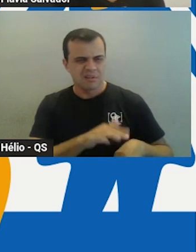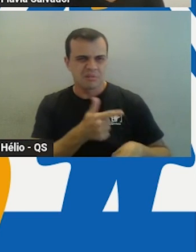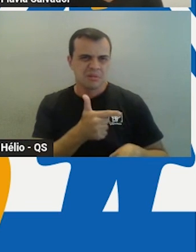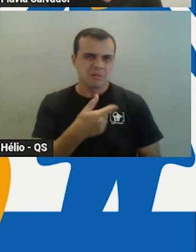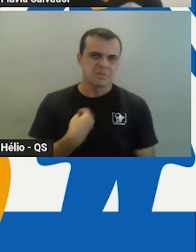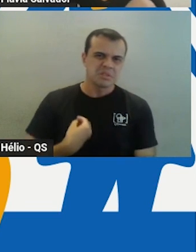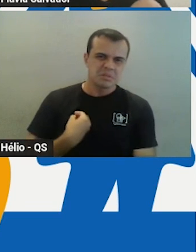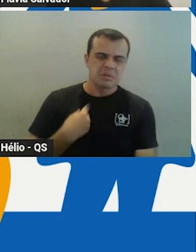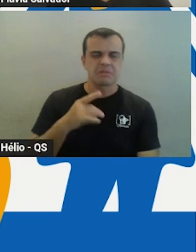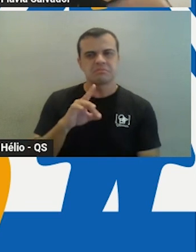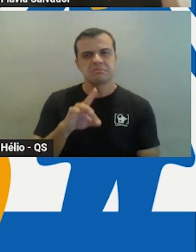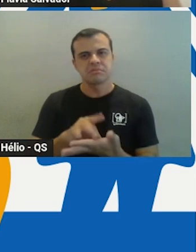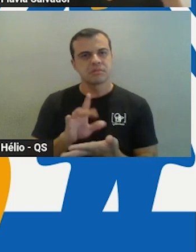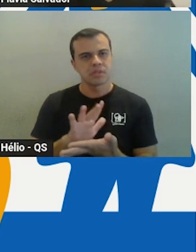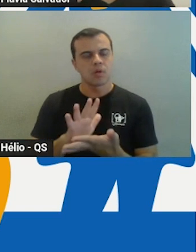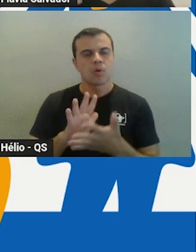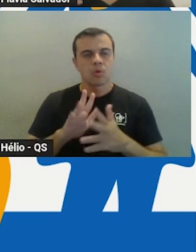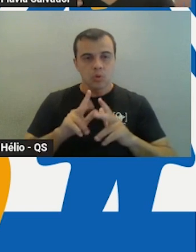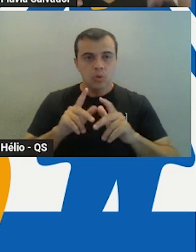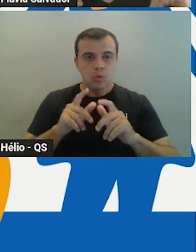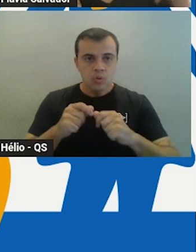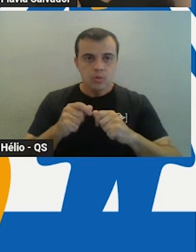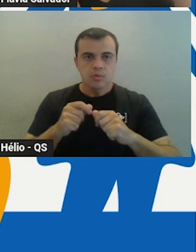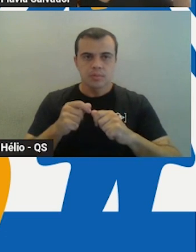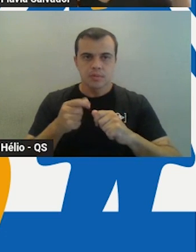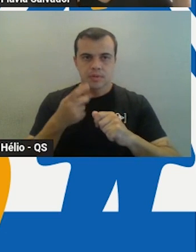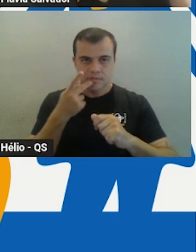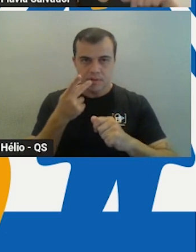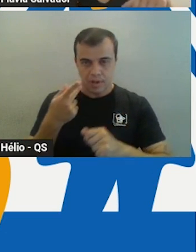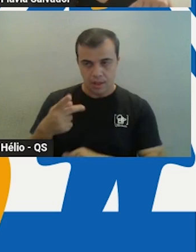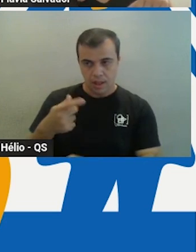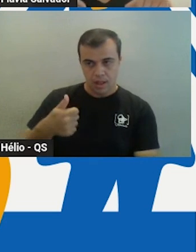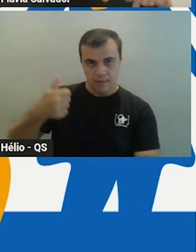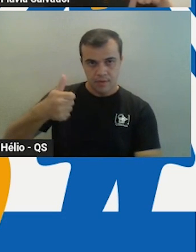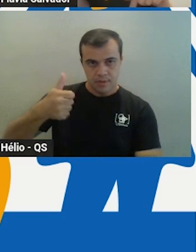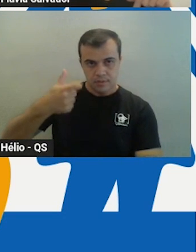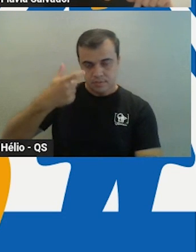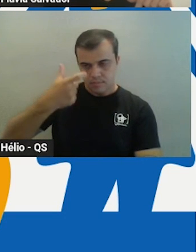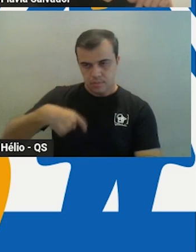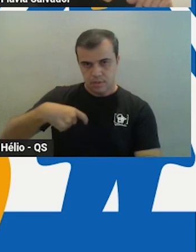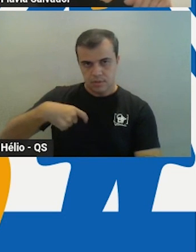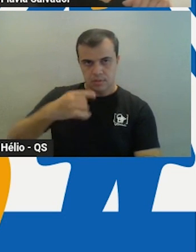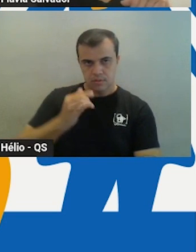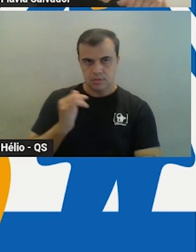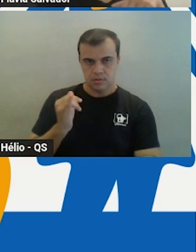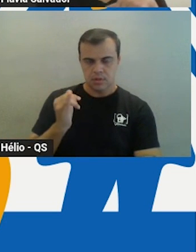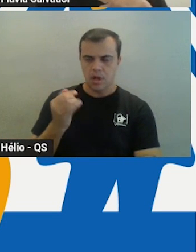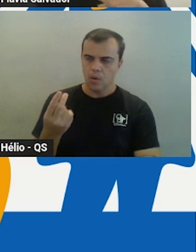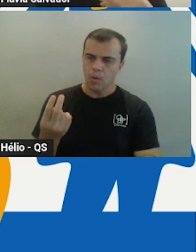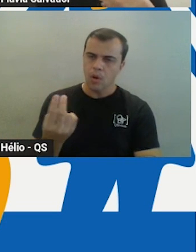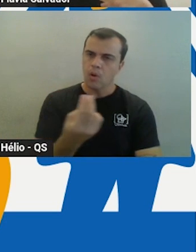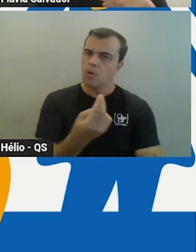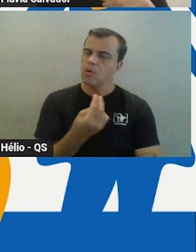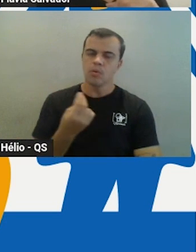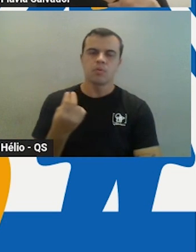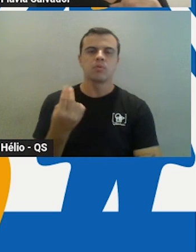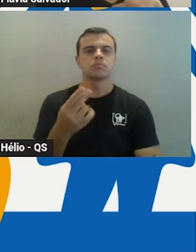participa integralmente. Não, ele é tão na vez dele, de ser o mestre, ele é tão seu mestre como qualquer